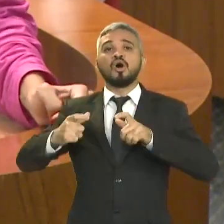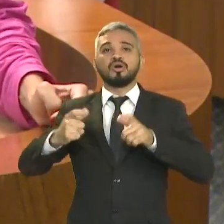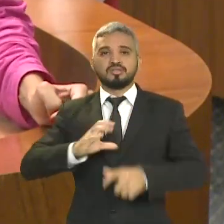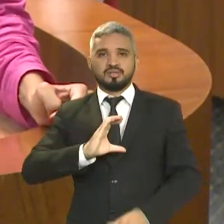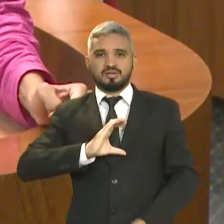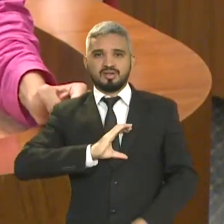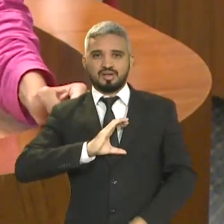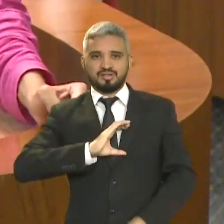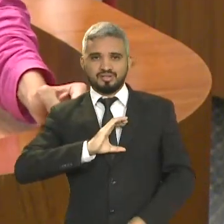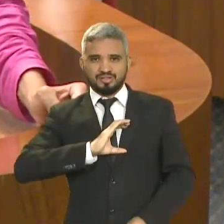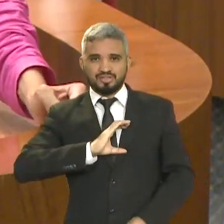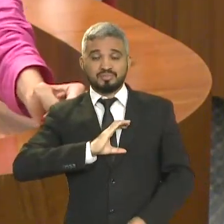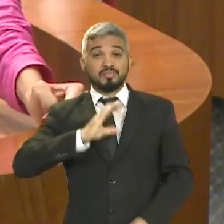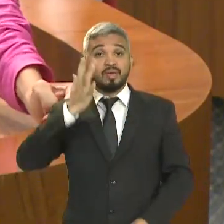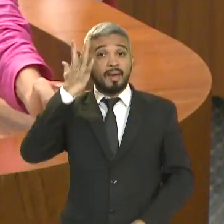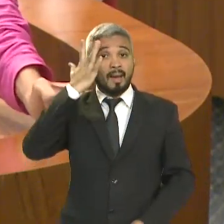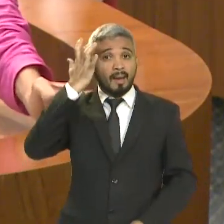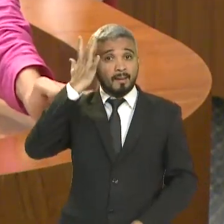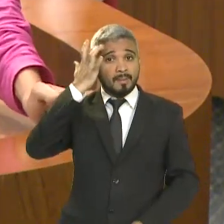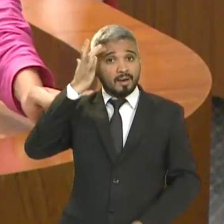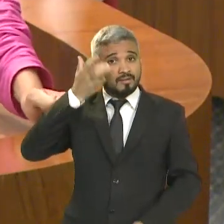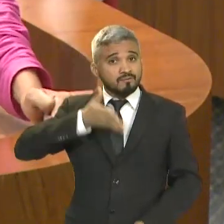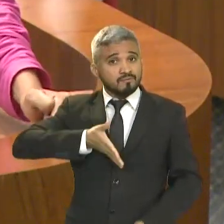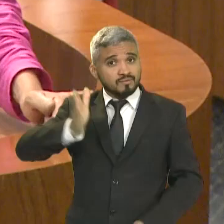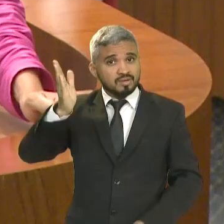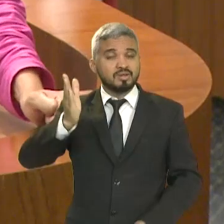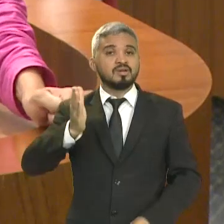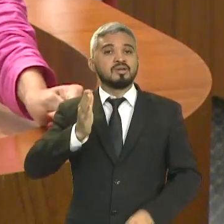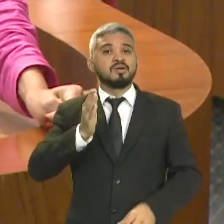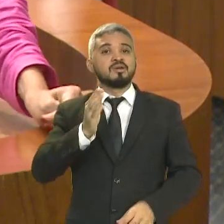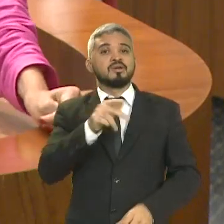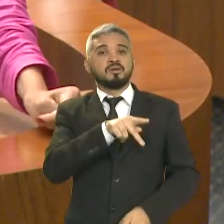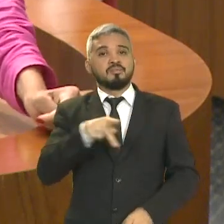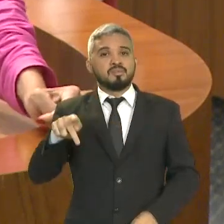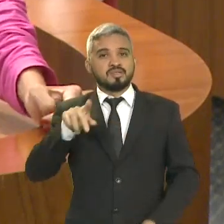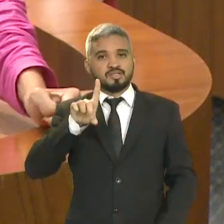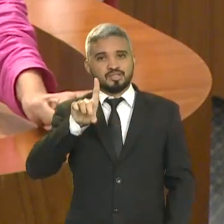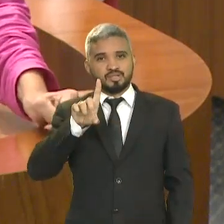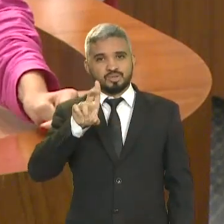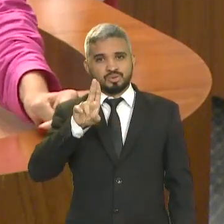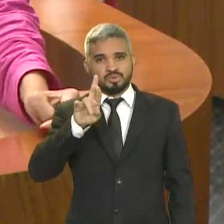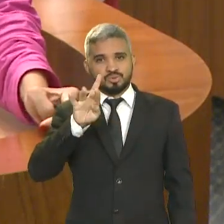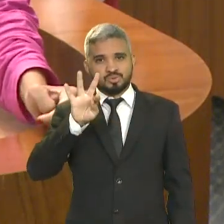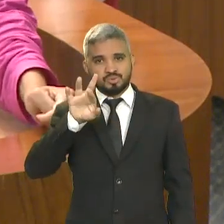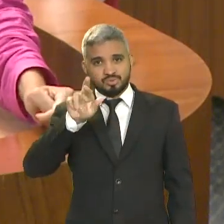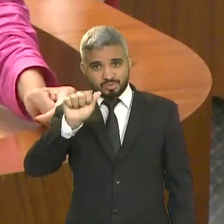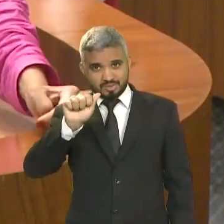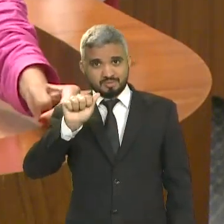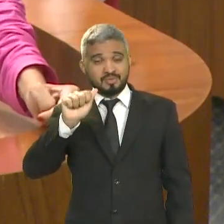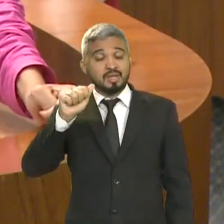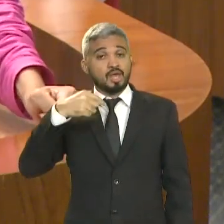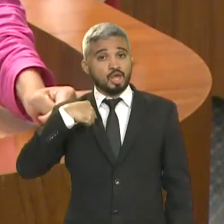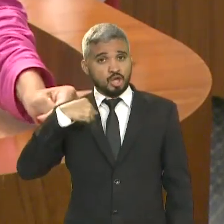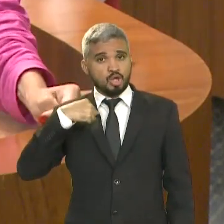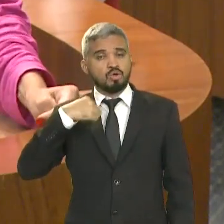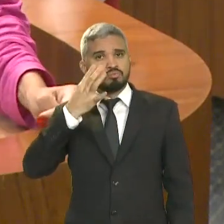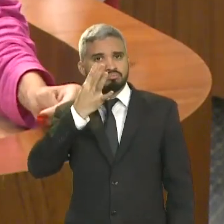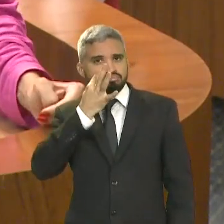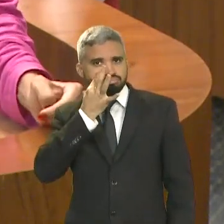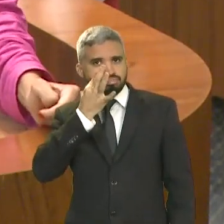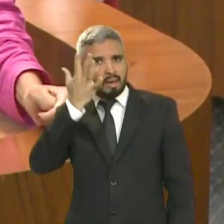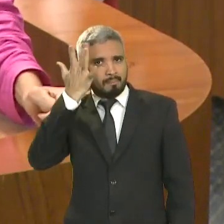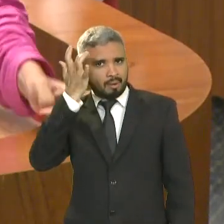Amanhã estará na cidade de Presidente Dutra, onde eu estarei me dirigindo à cidade para acompanhar de perto